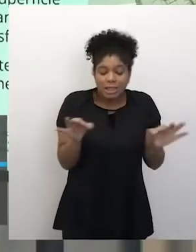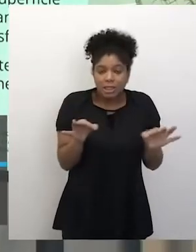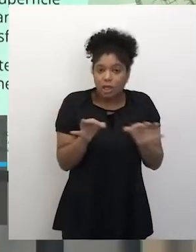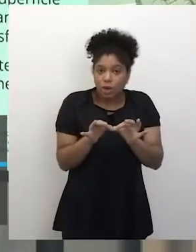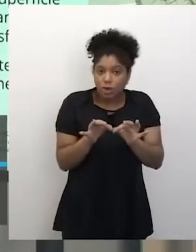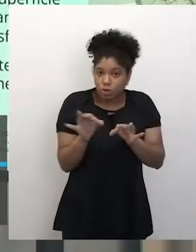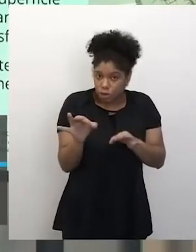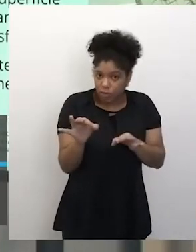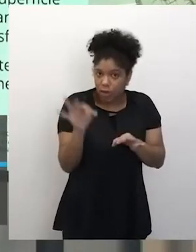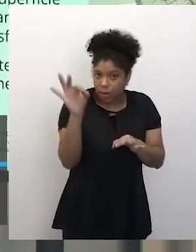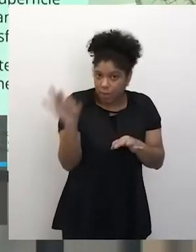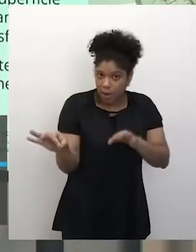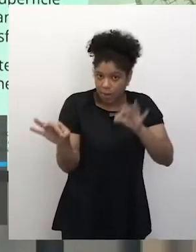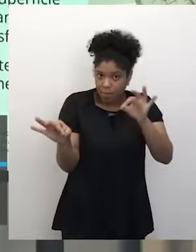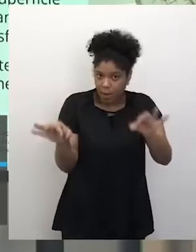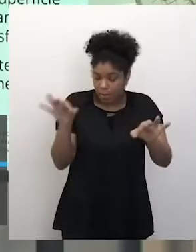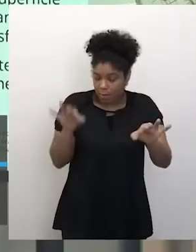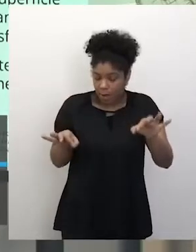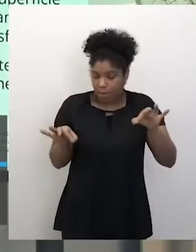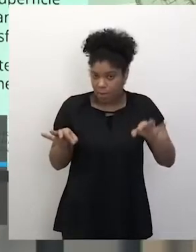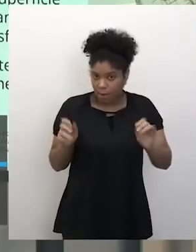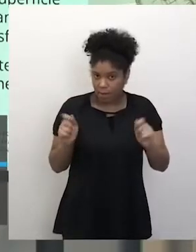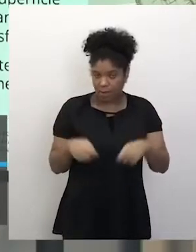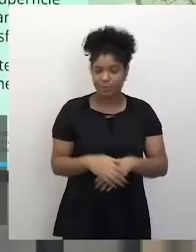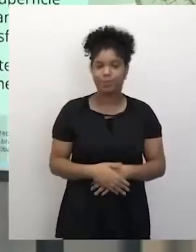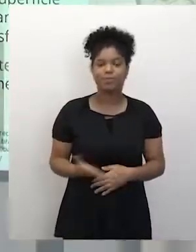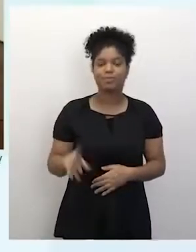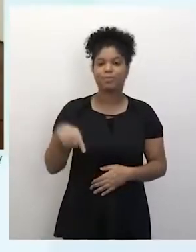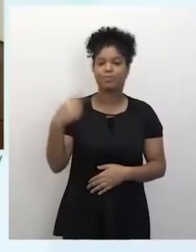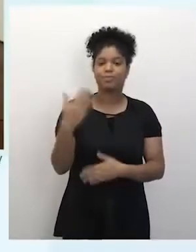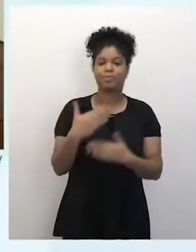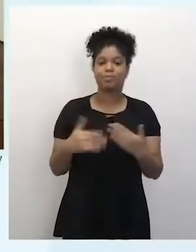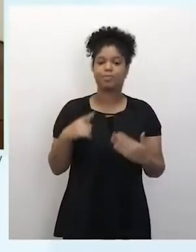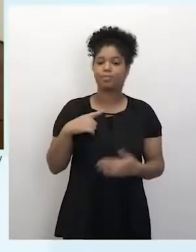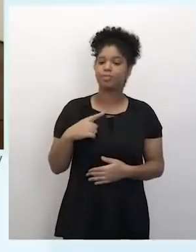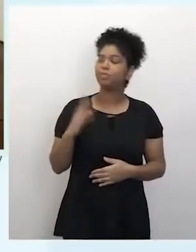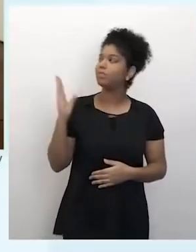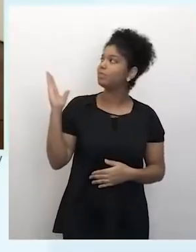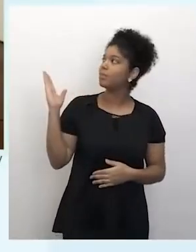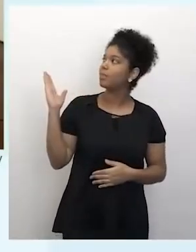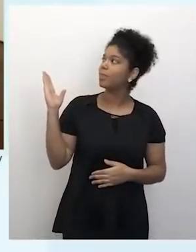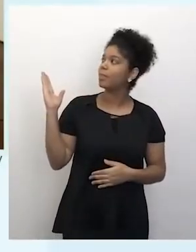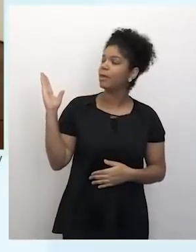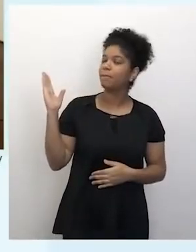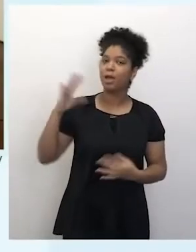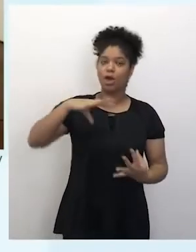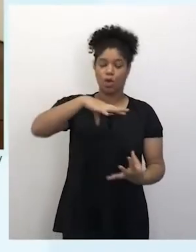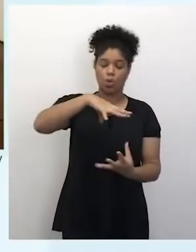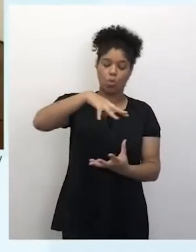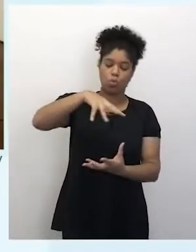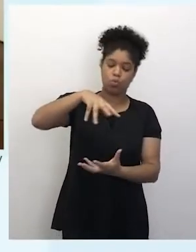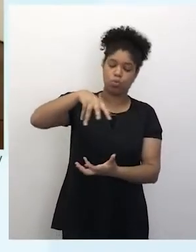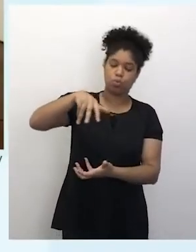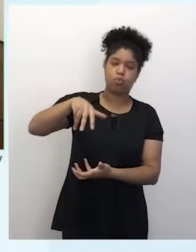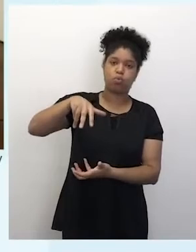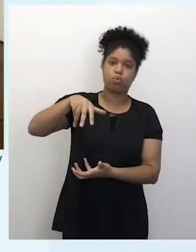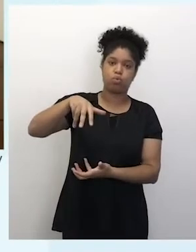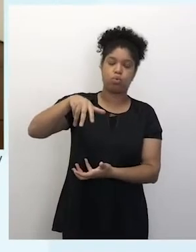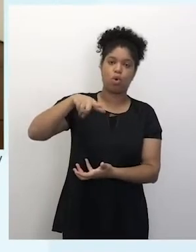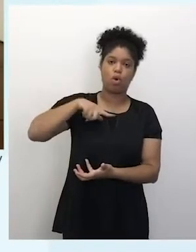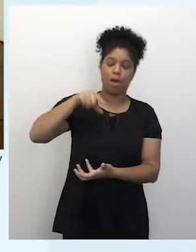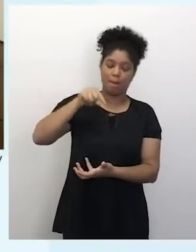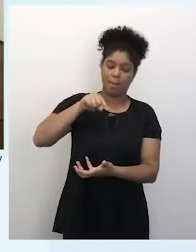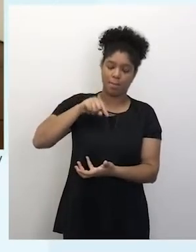cada ponto está identificado. Vamos lá para a próxima tela, que aí tem a imagem do globo terrestre, né? Então nós temos aí o globo terrestre, que